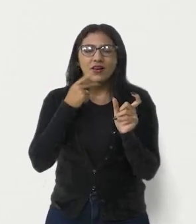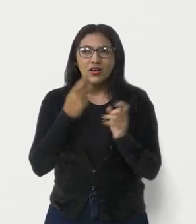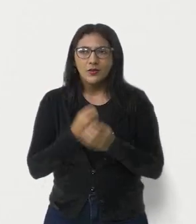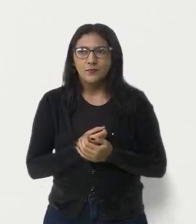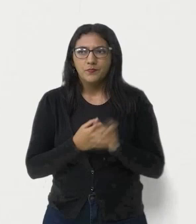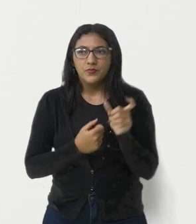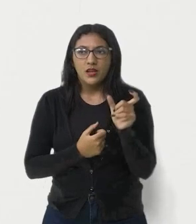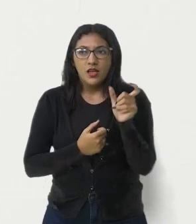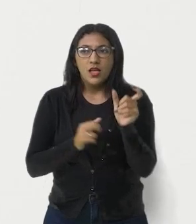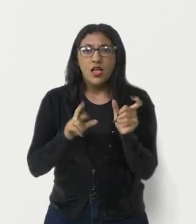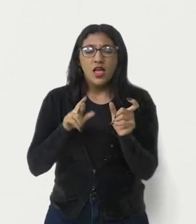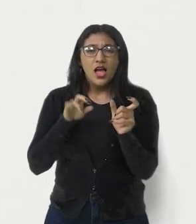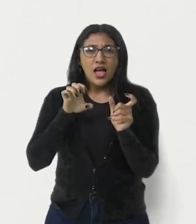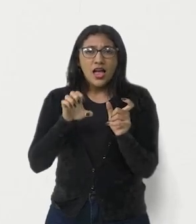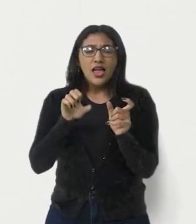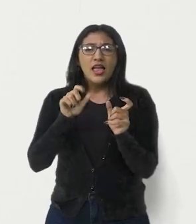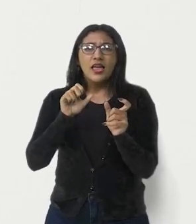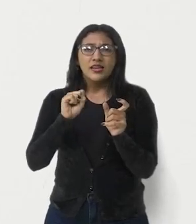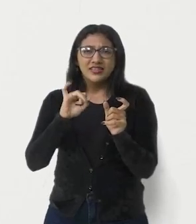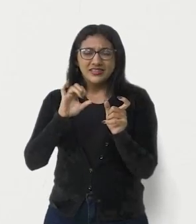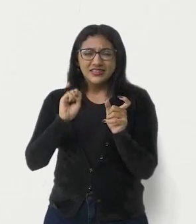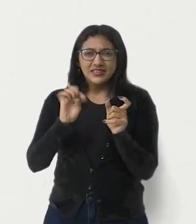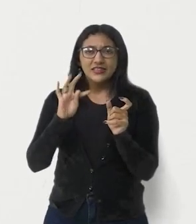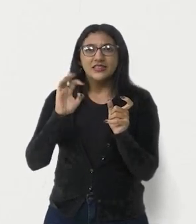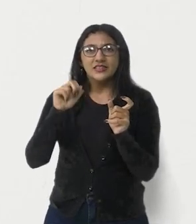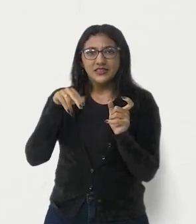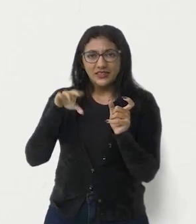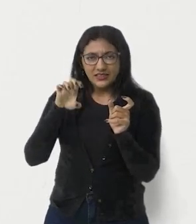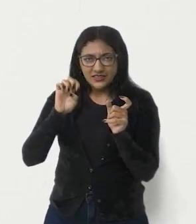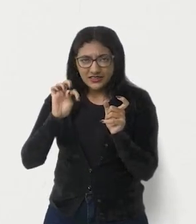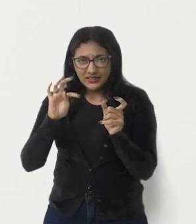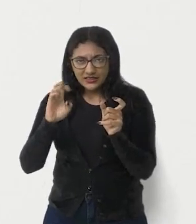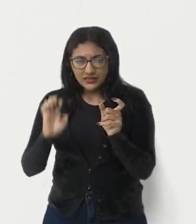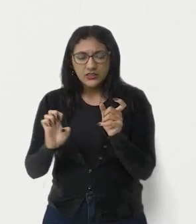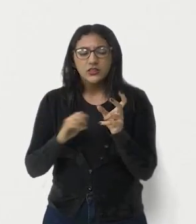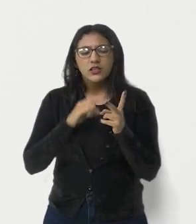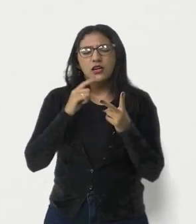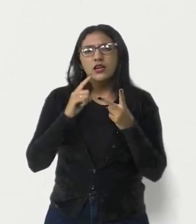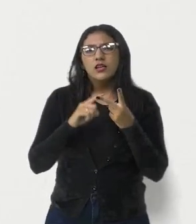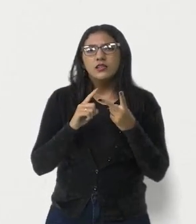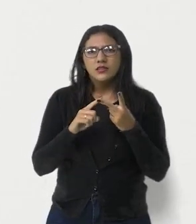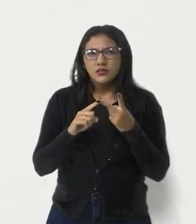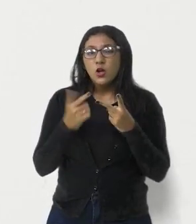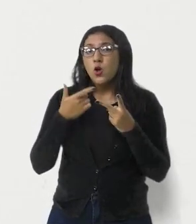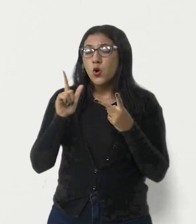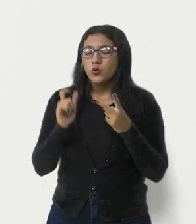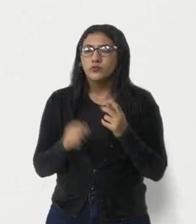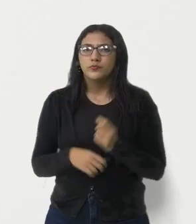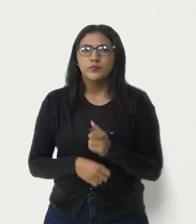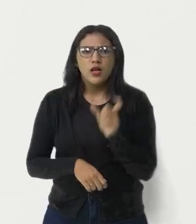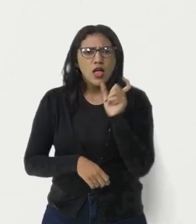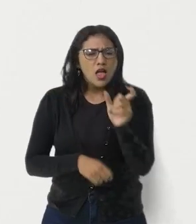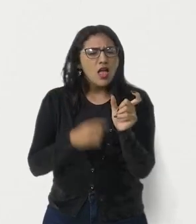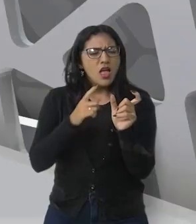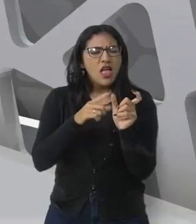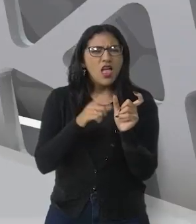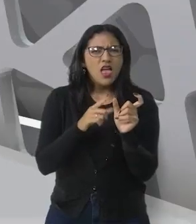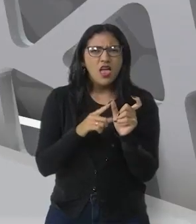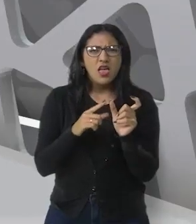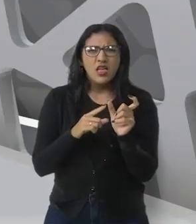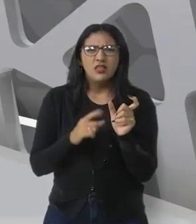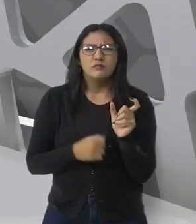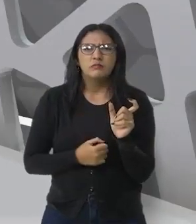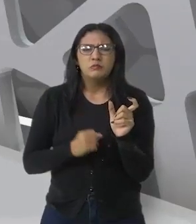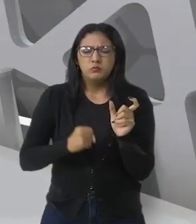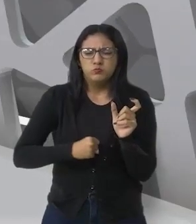é o resistentes e os ressurgidos. Quando a gente está falando que os indígenas se veem como